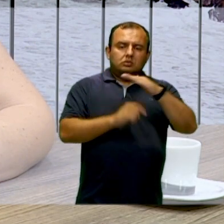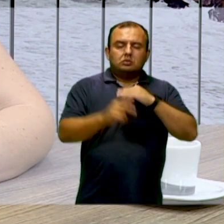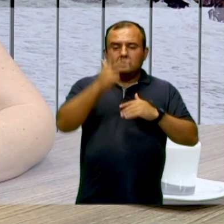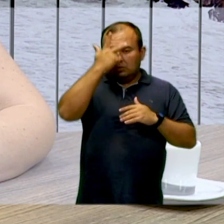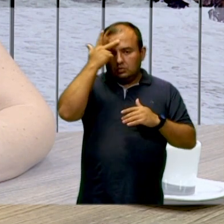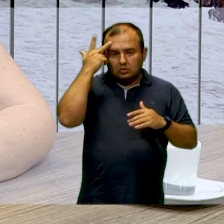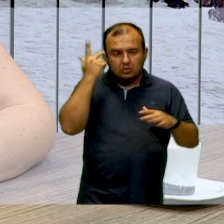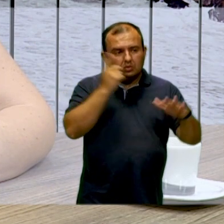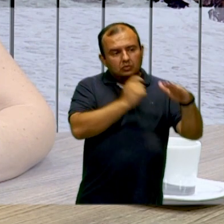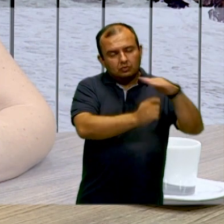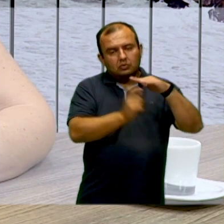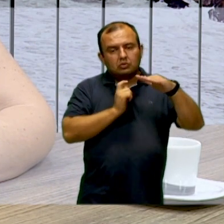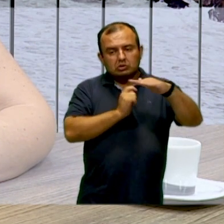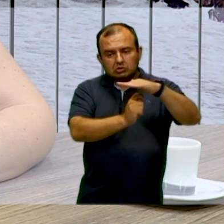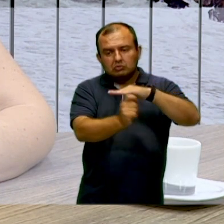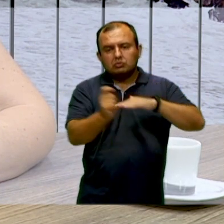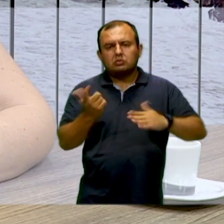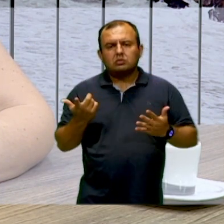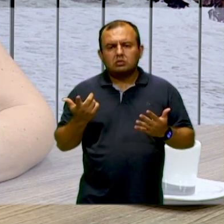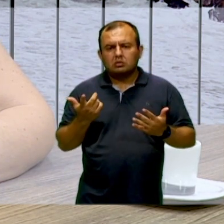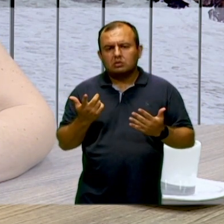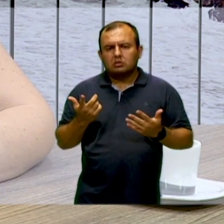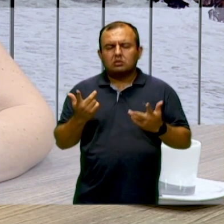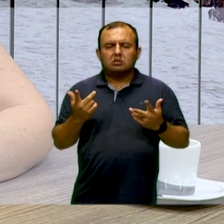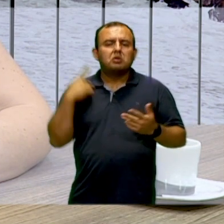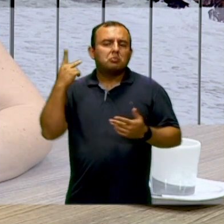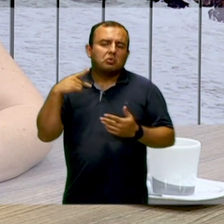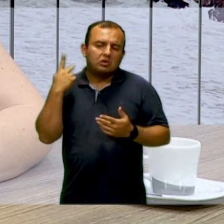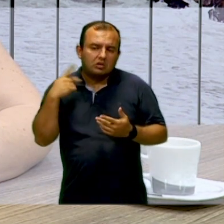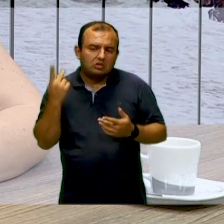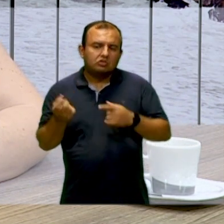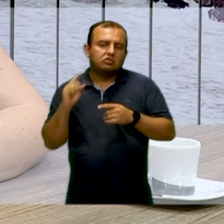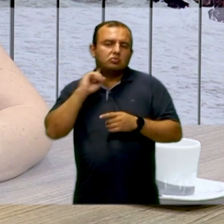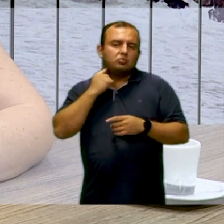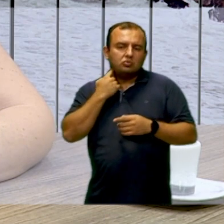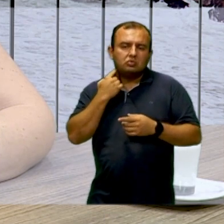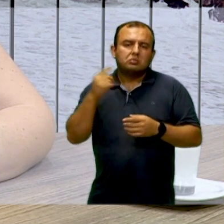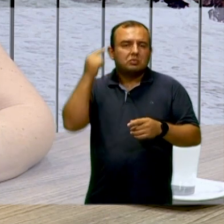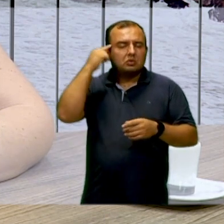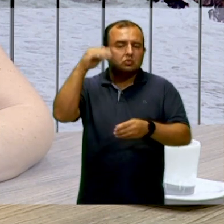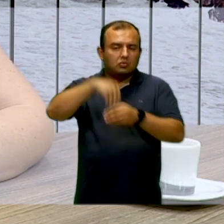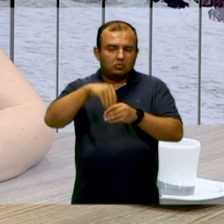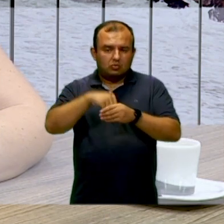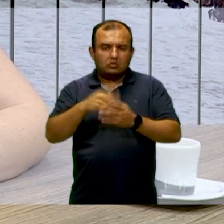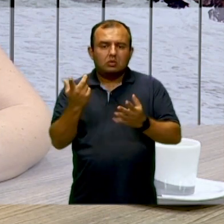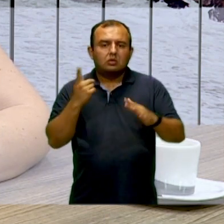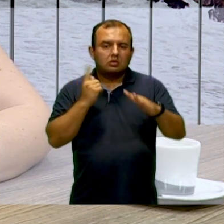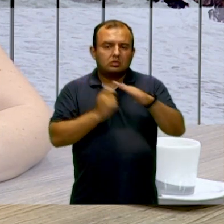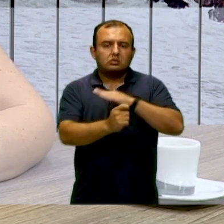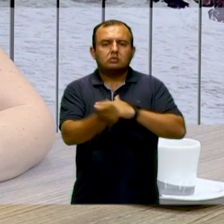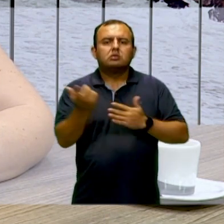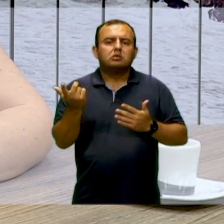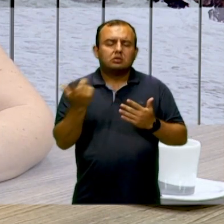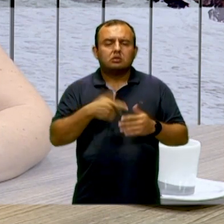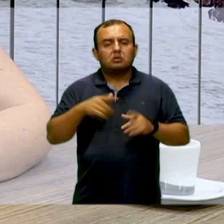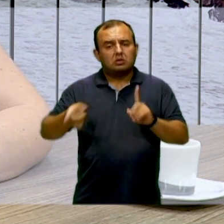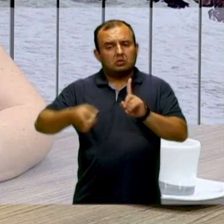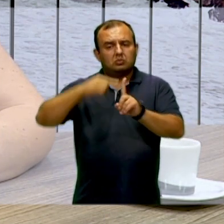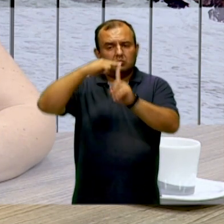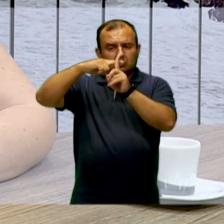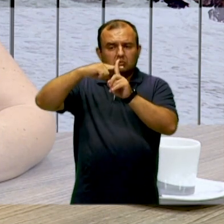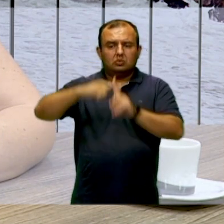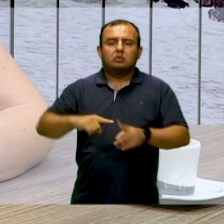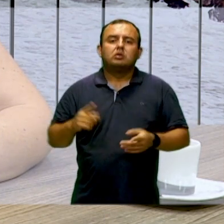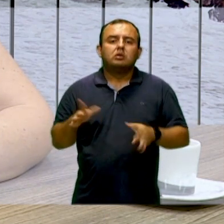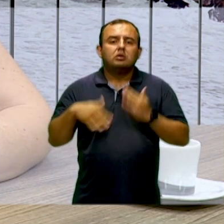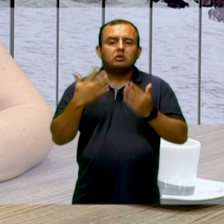investiam em pessoas de forma muito politiqueira, pensando nos votos, aquela coisa toda. E esse investimento, que era para ser uma coisa positiva,